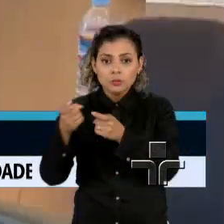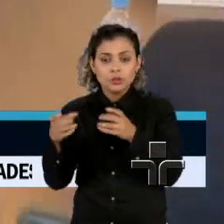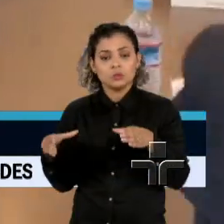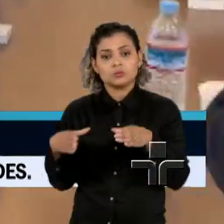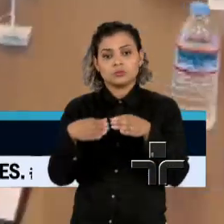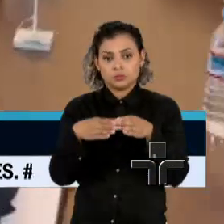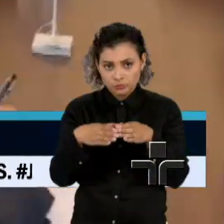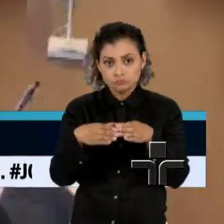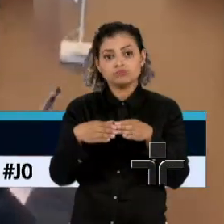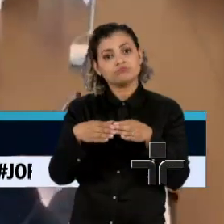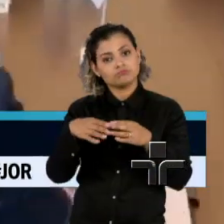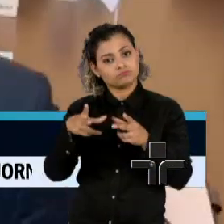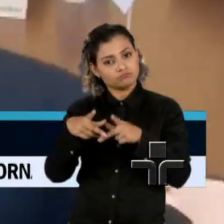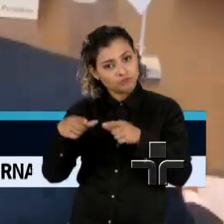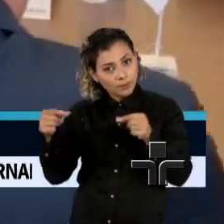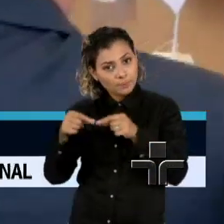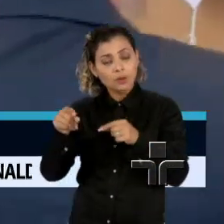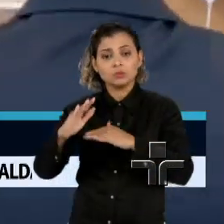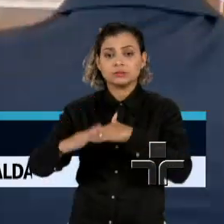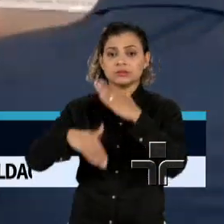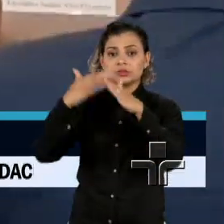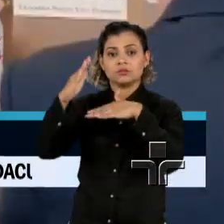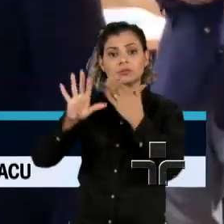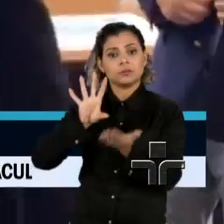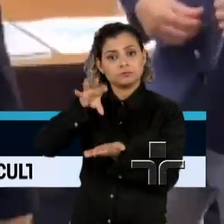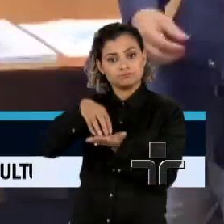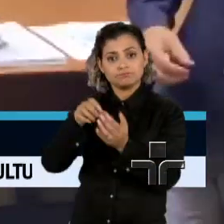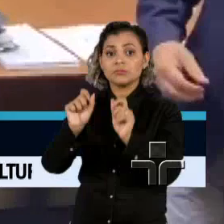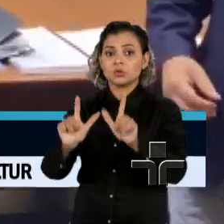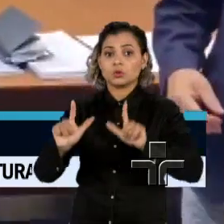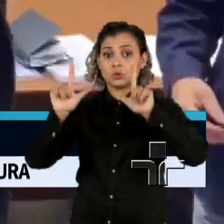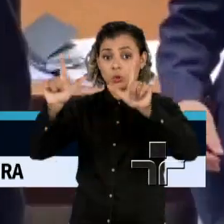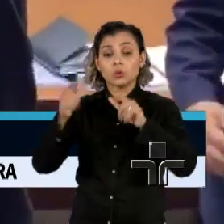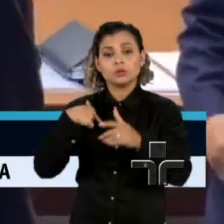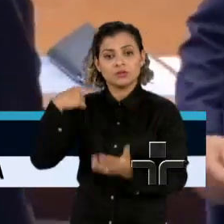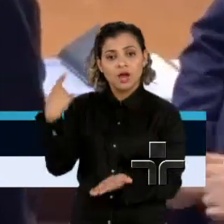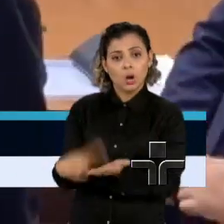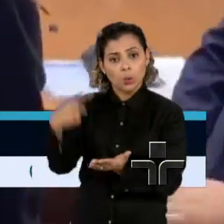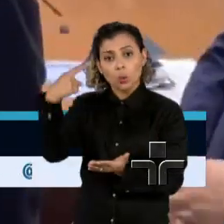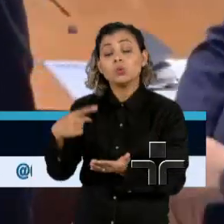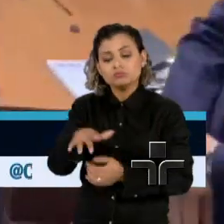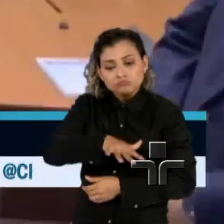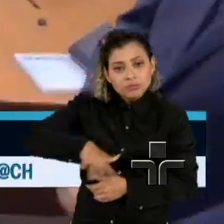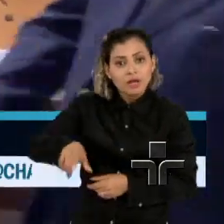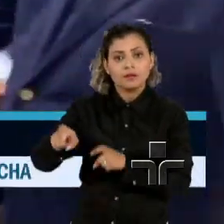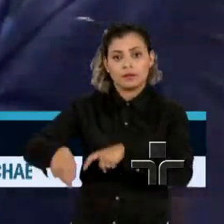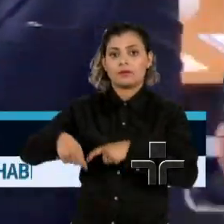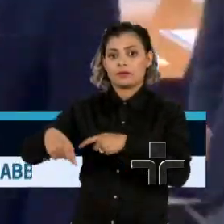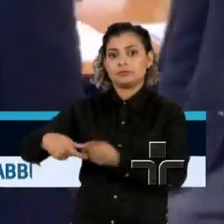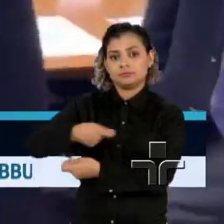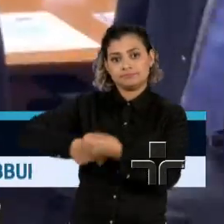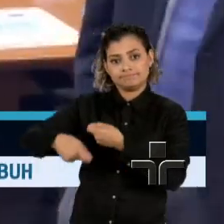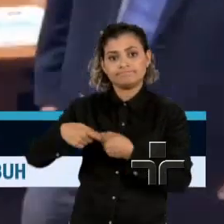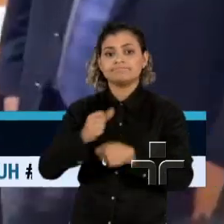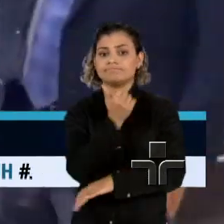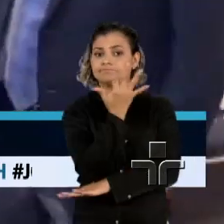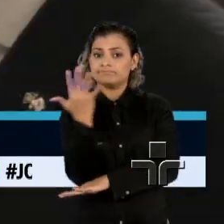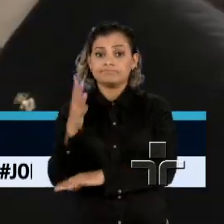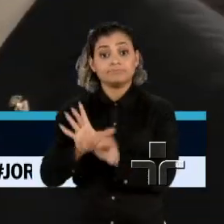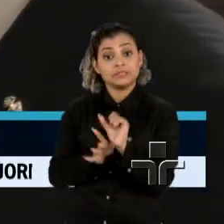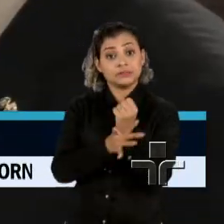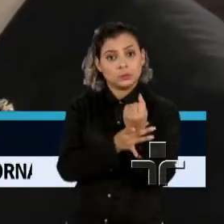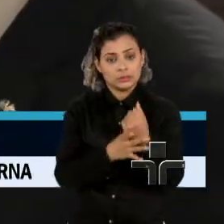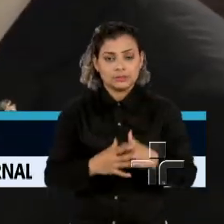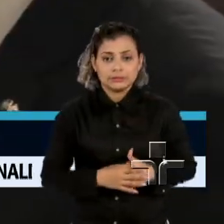Agência de Cooperação Internacional para o Desenvolvimento em Tóquio e fechou acordos para áreas de agronegócio, meio ambiente e segurança.